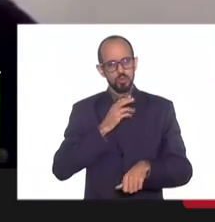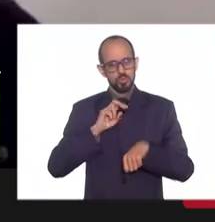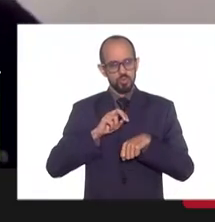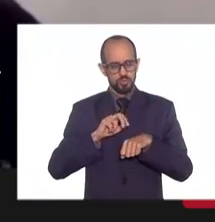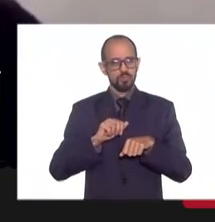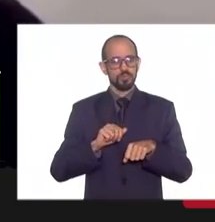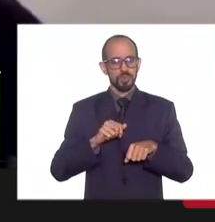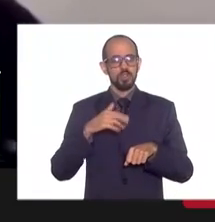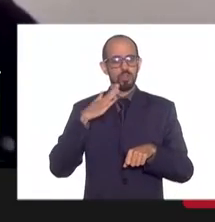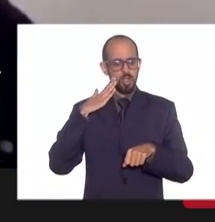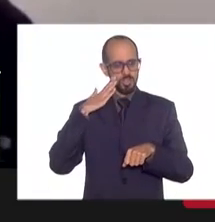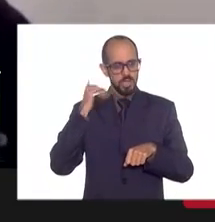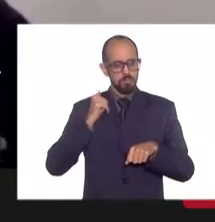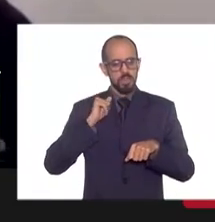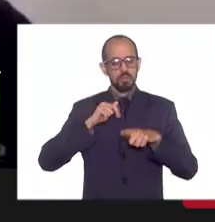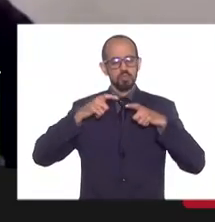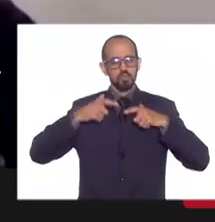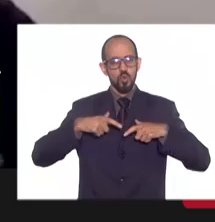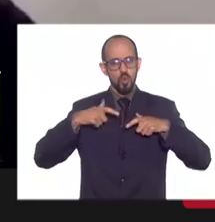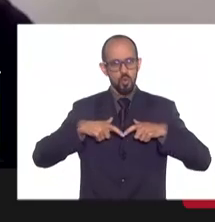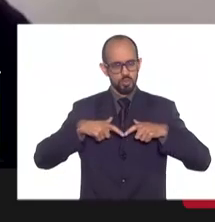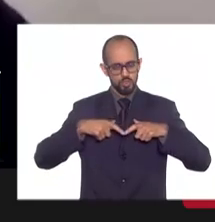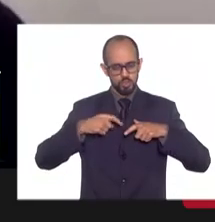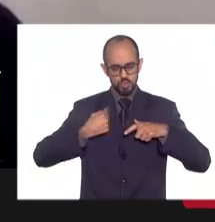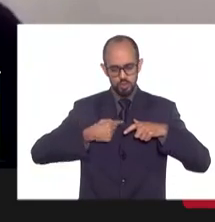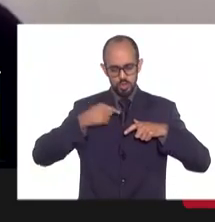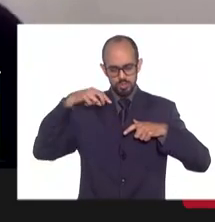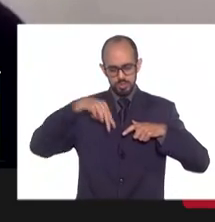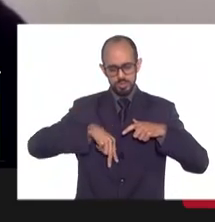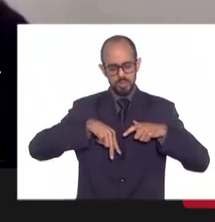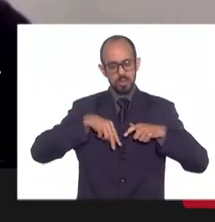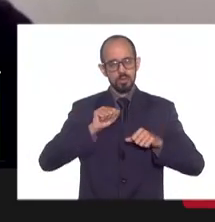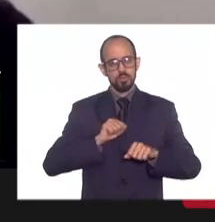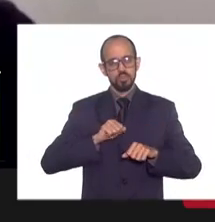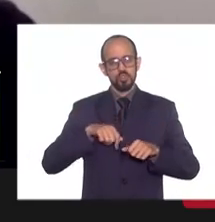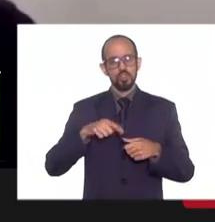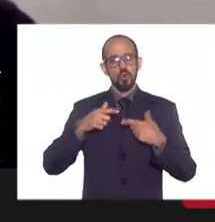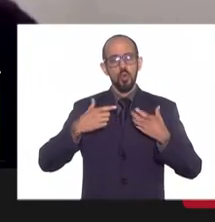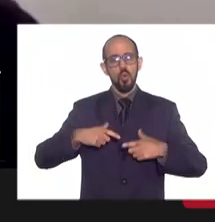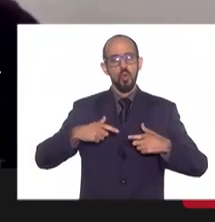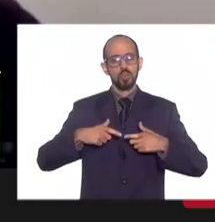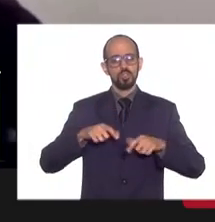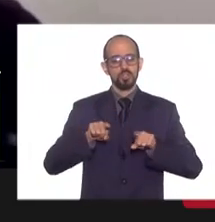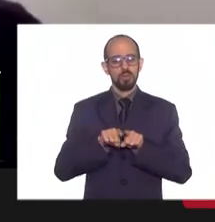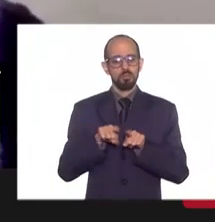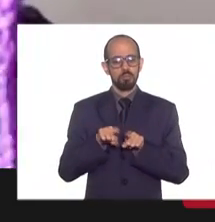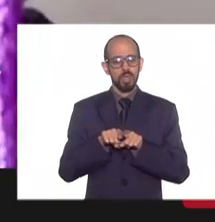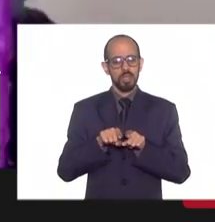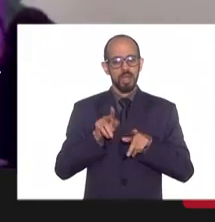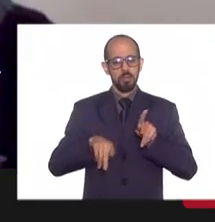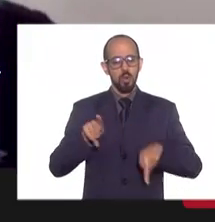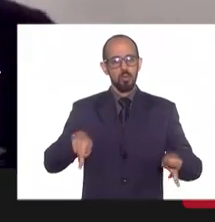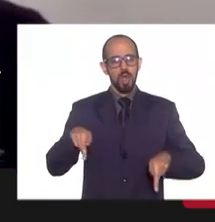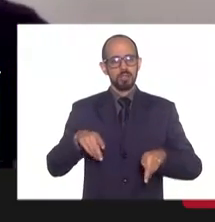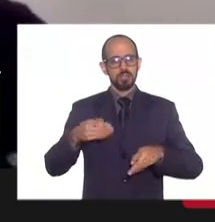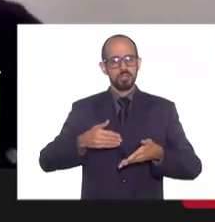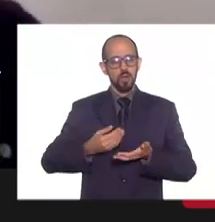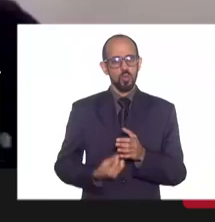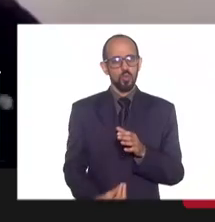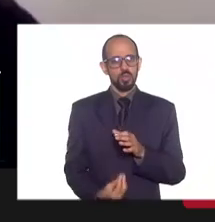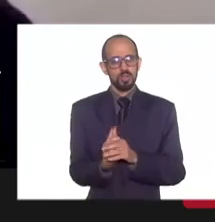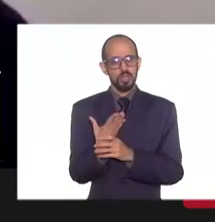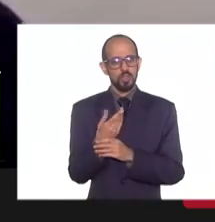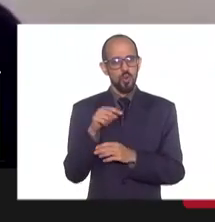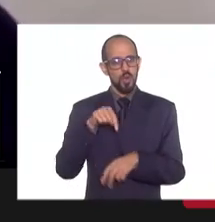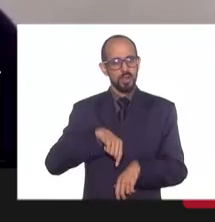está a gente sabe o chão sagrado e ancestral dos povos originários que pisamos e daqui desse lugar